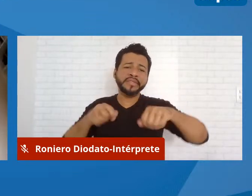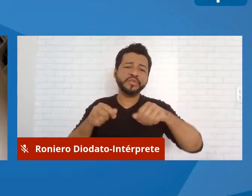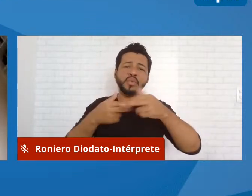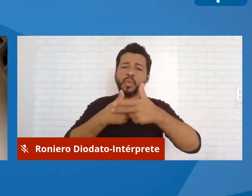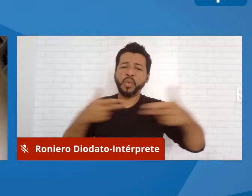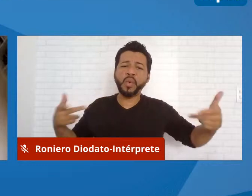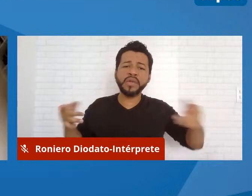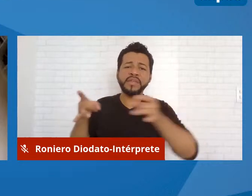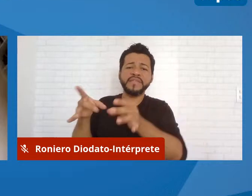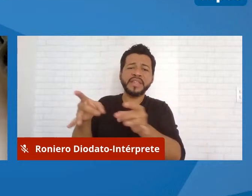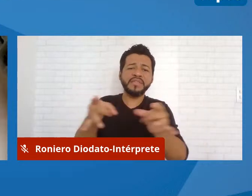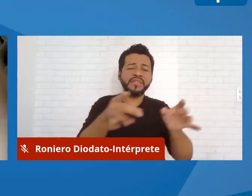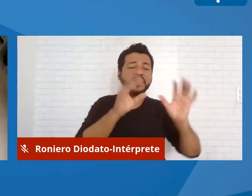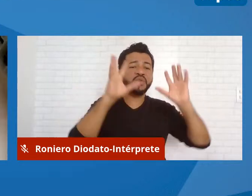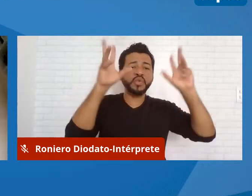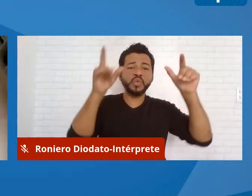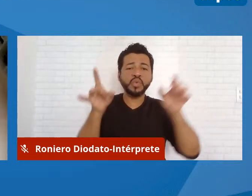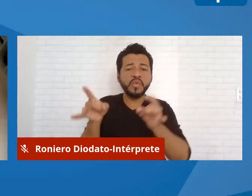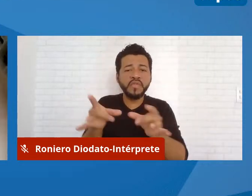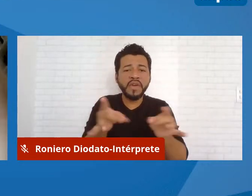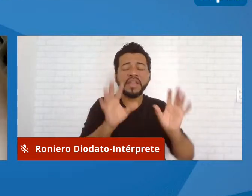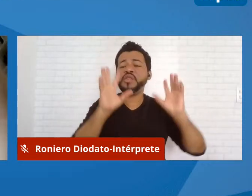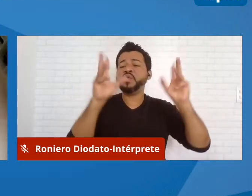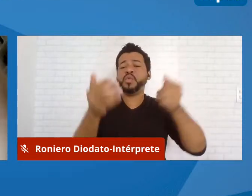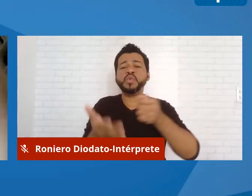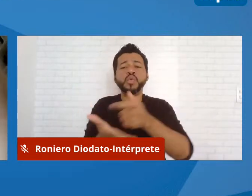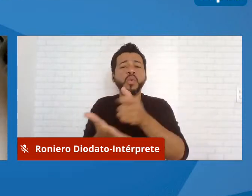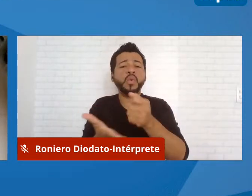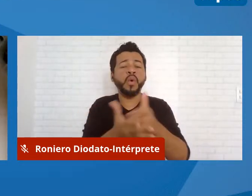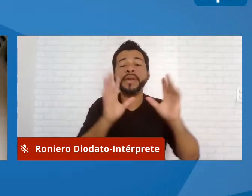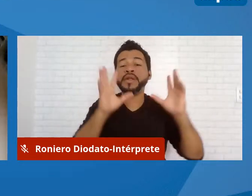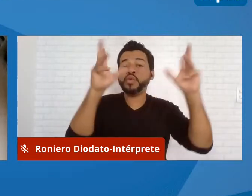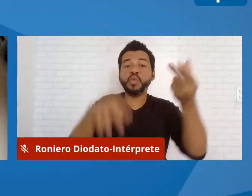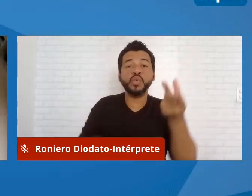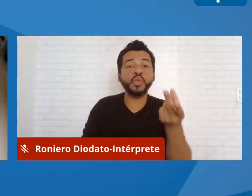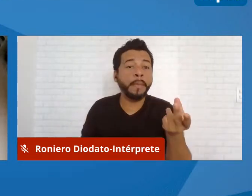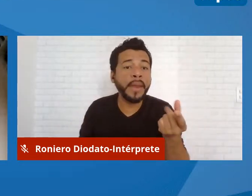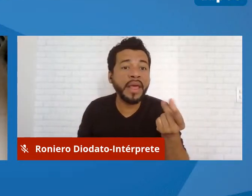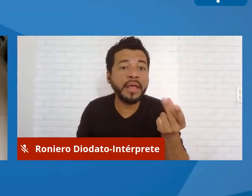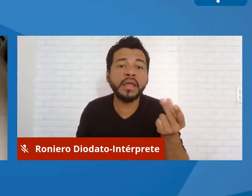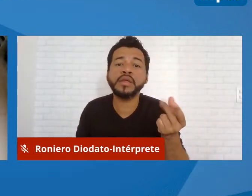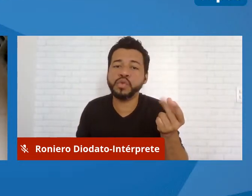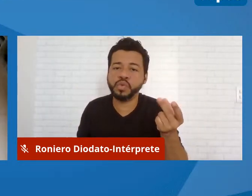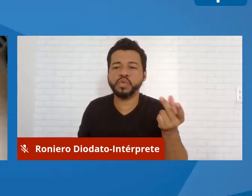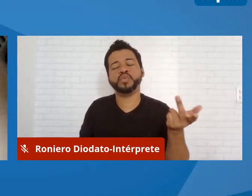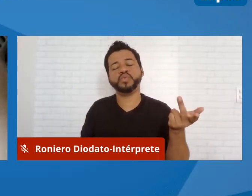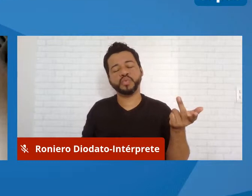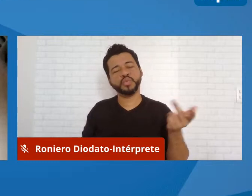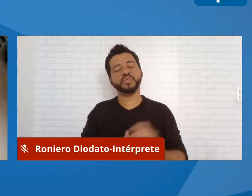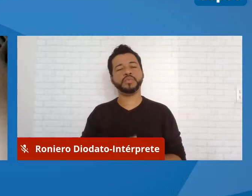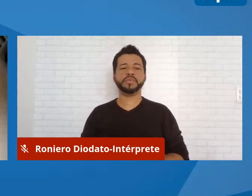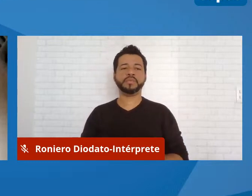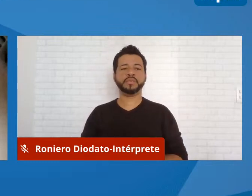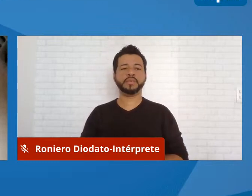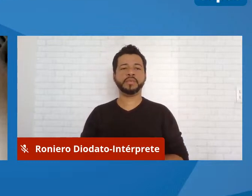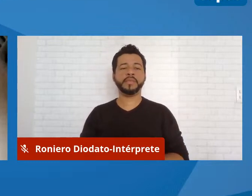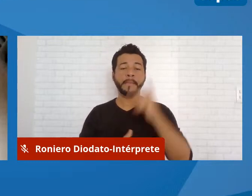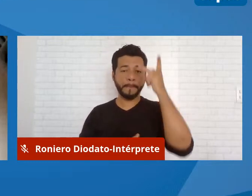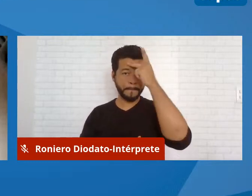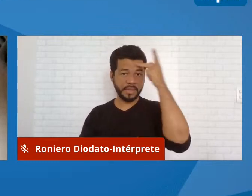se compra, tudo tem preço. Lá, o que conta, então, como eu digo, é o consumidor, é o poder de compra.